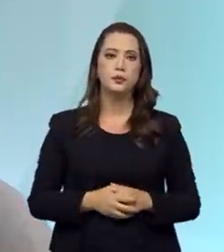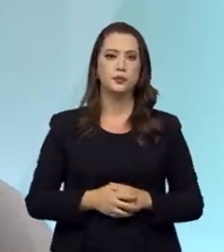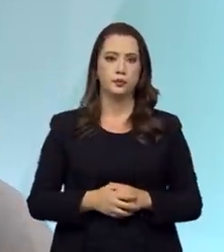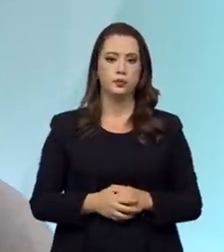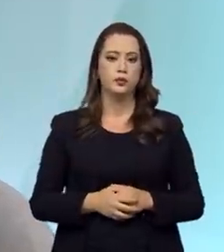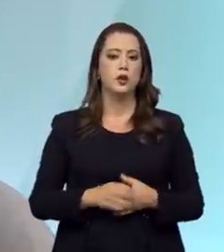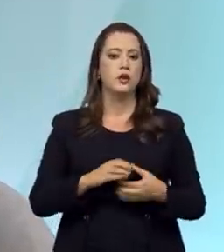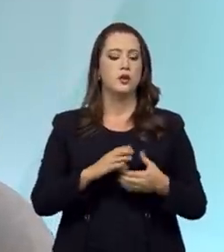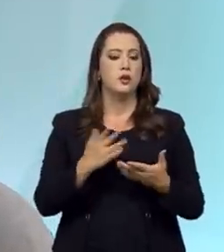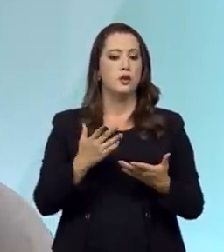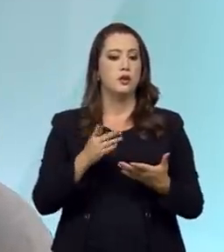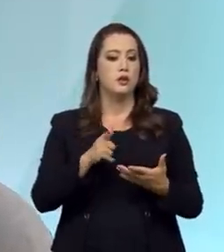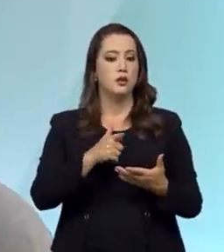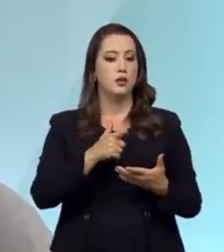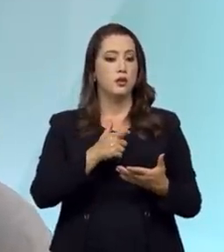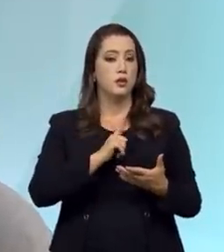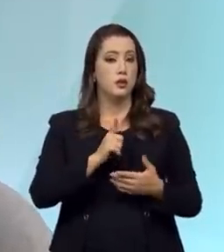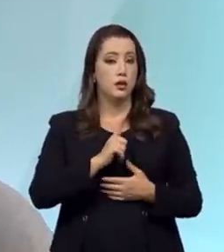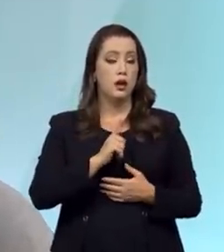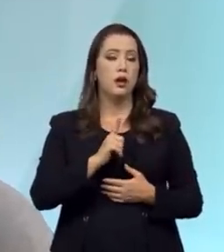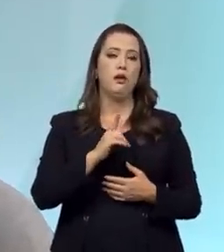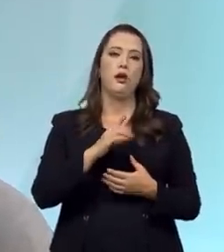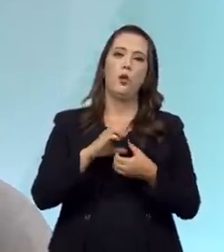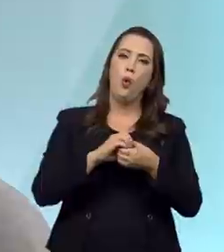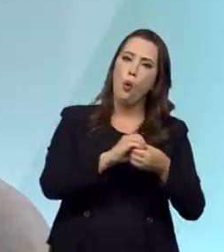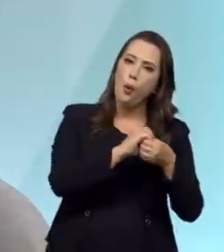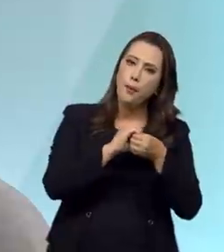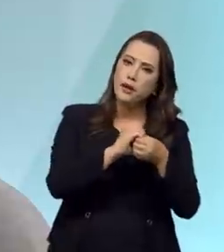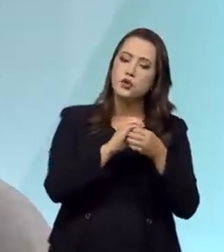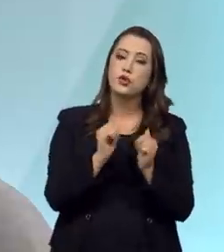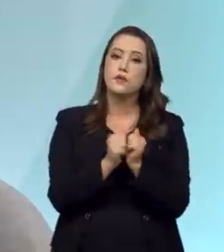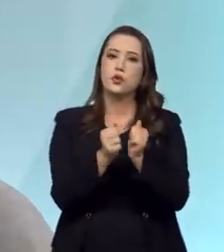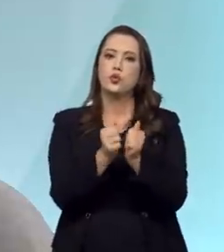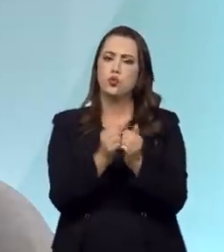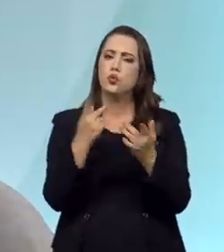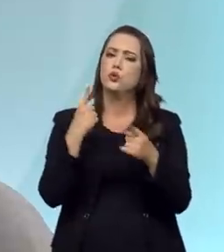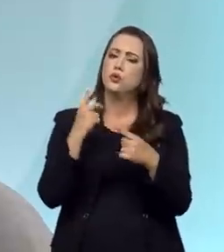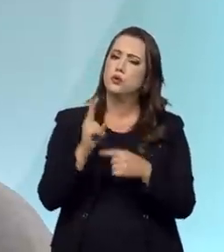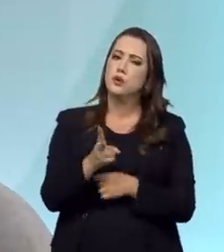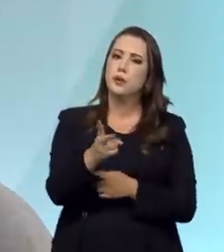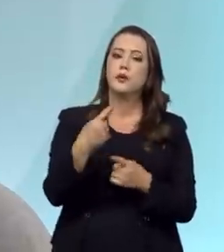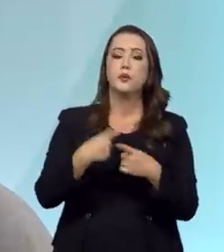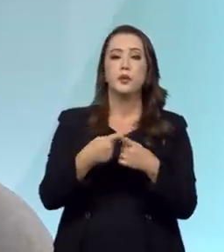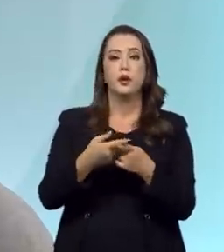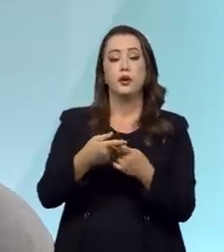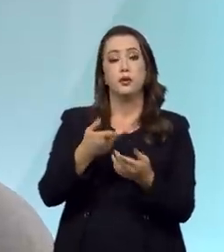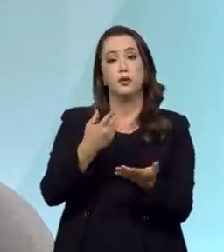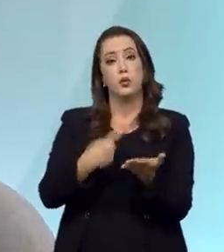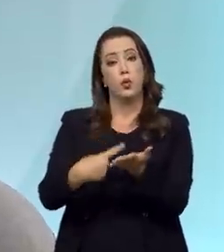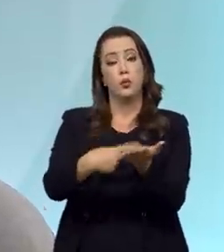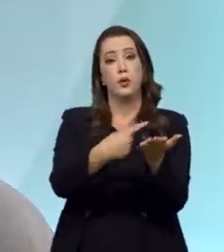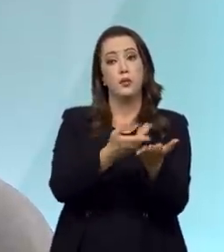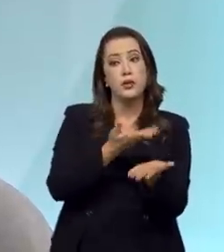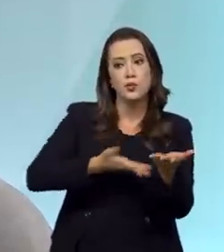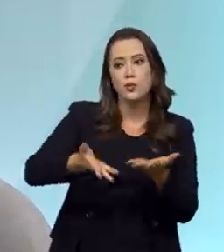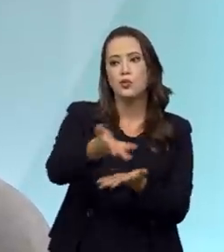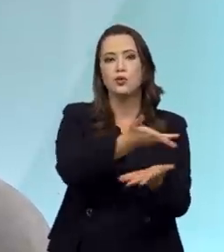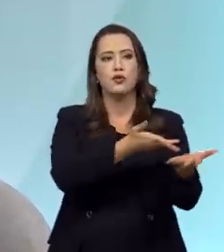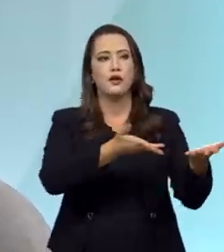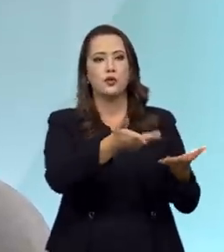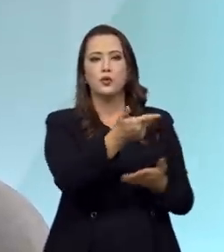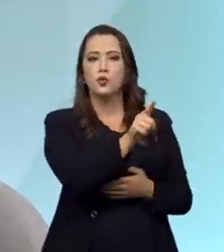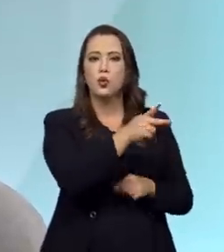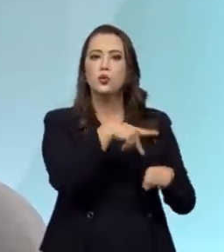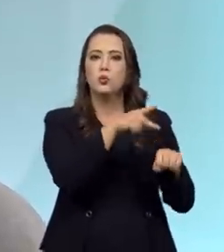a cooperativa sempre porque é um acordo multilateral e especialmente buscando defender os interesses nacionais dessas conferências